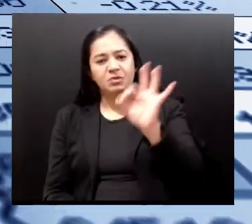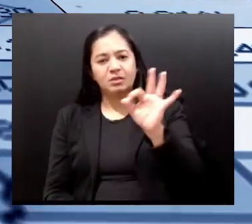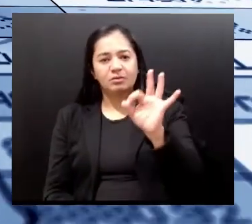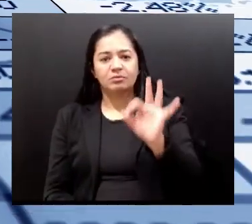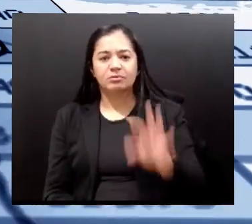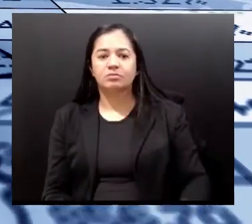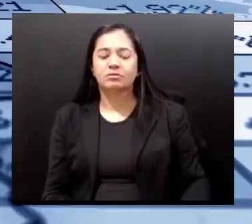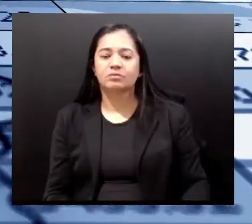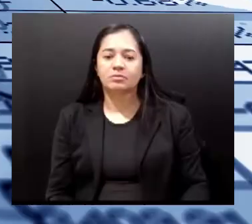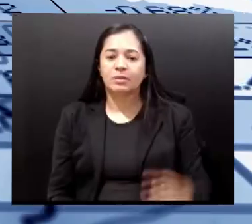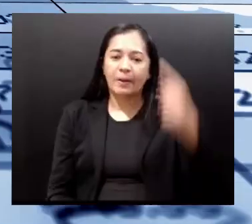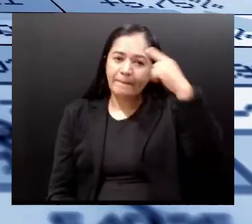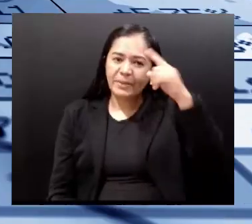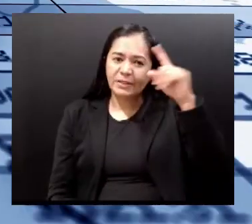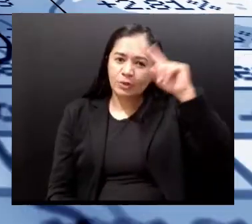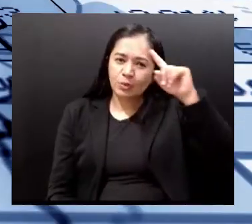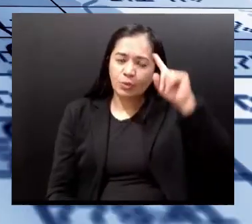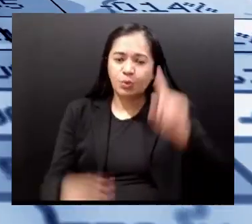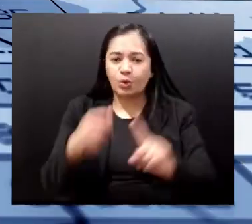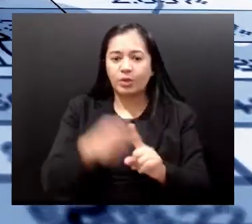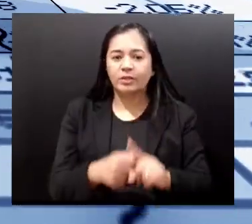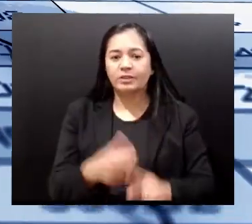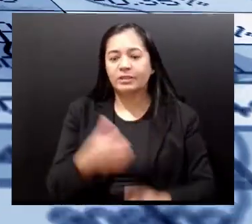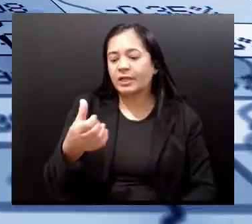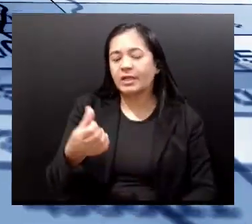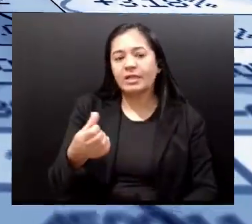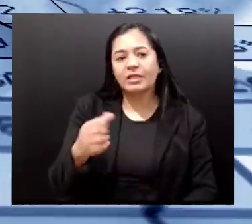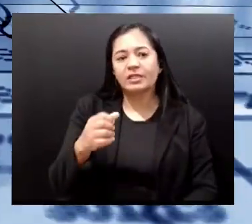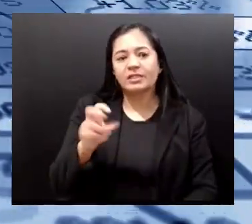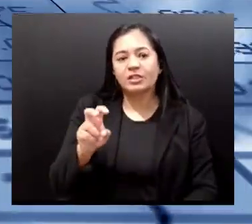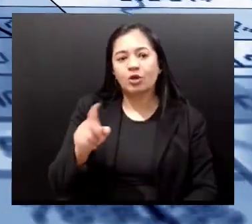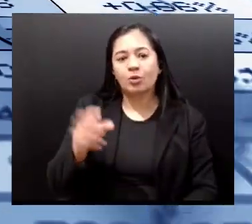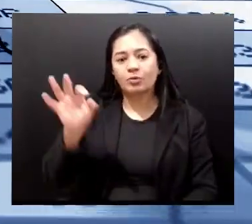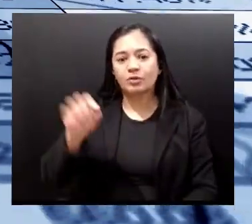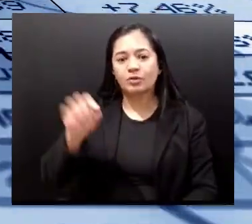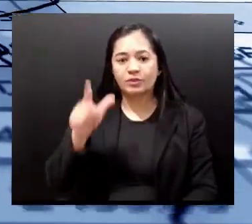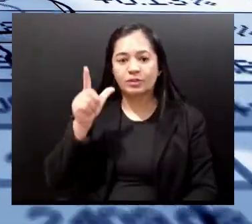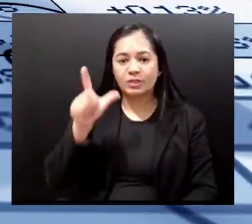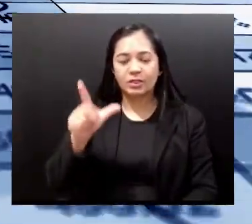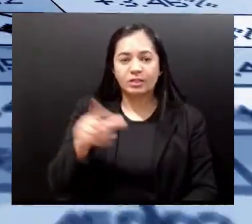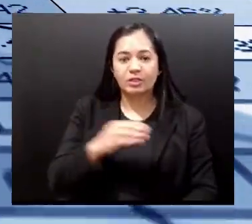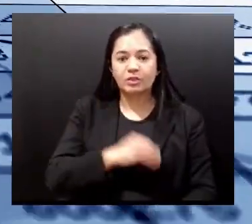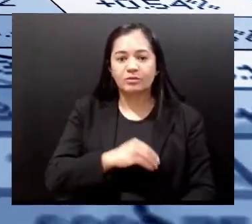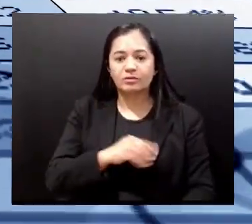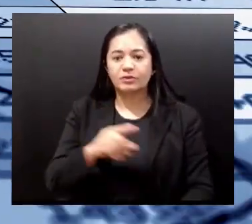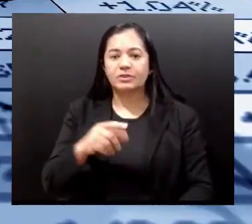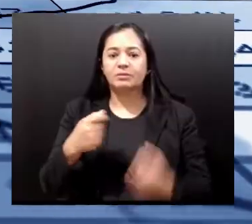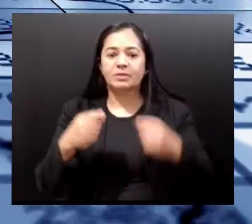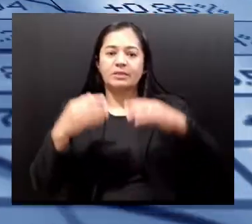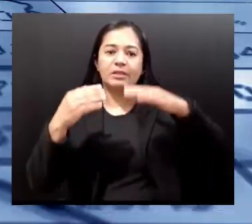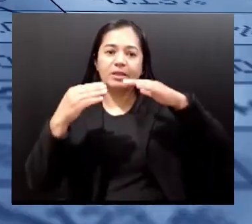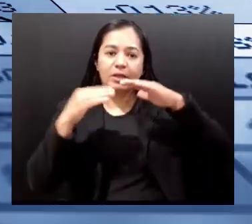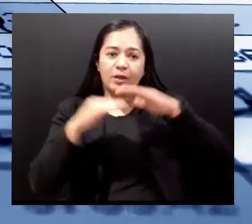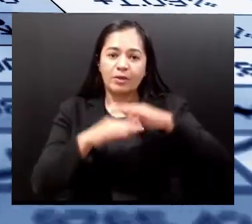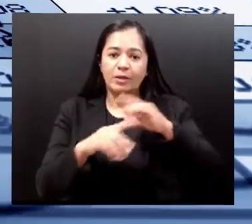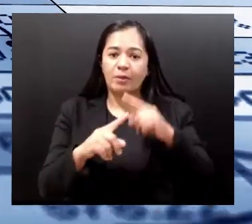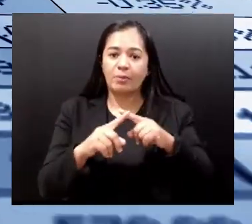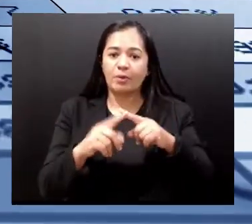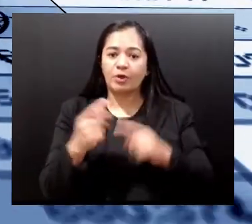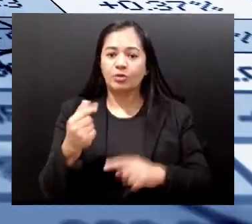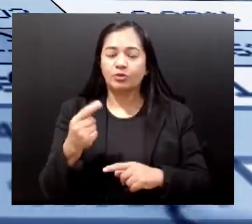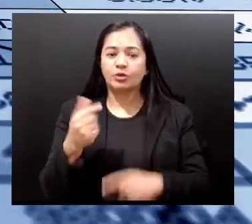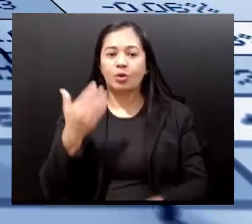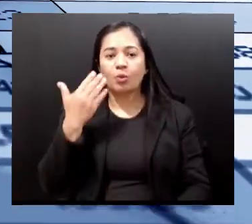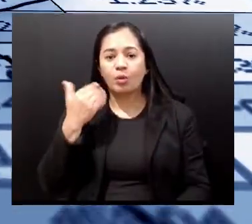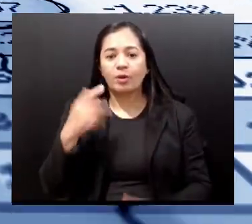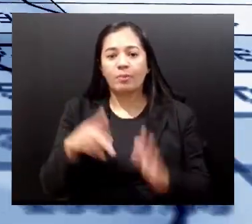mês 0,5% daquilo que você ganha, ou do seu orçamento familiar, você vai ter que guardar, porque esse dinheiro vai ser consumido pela inflação. Então, tem esse